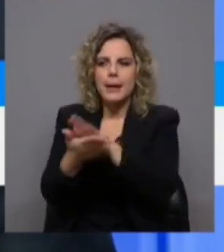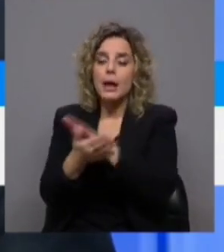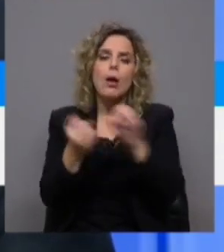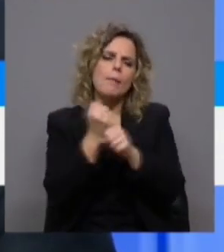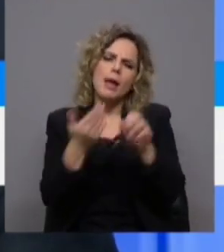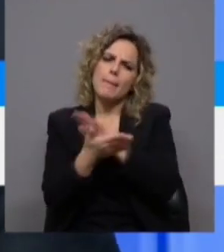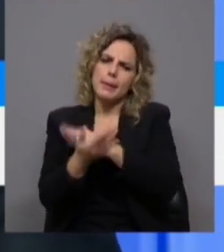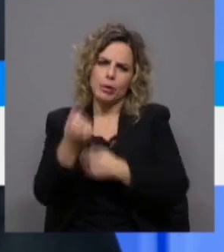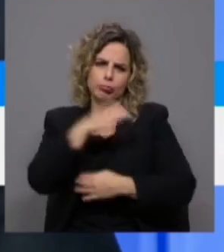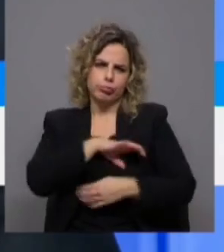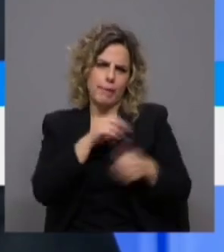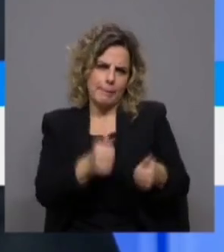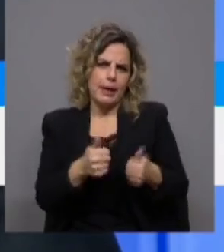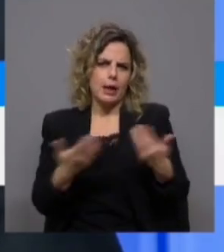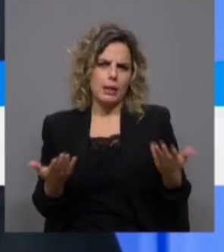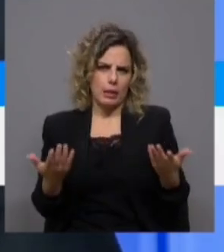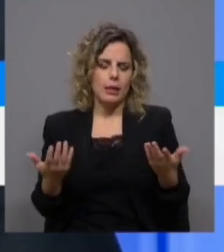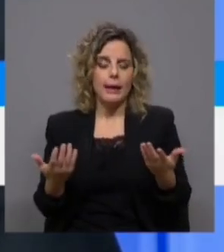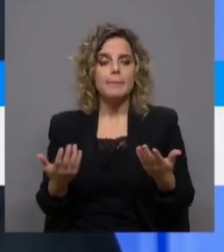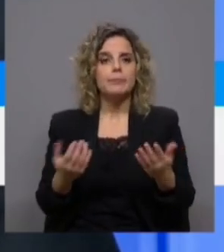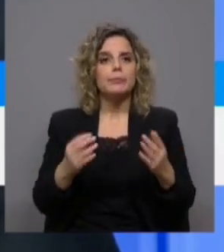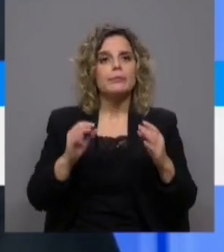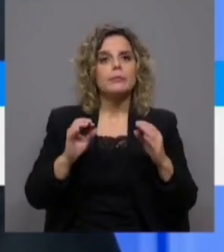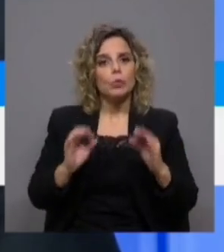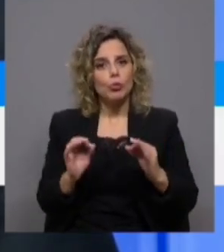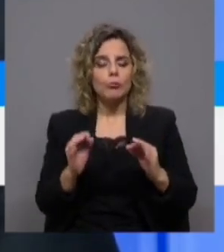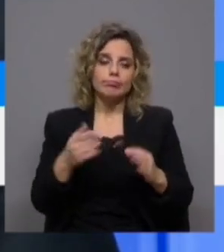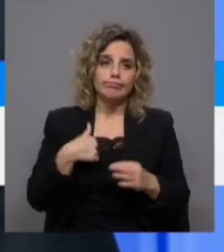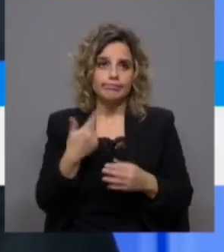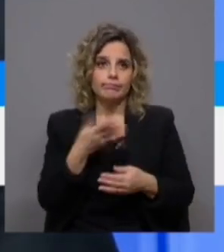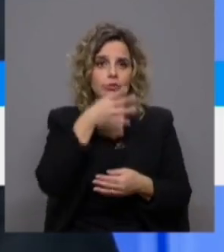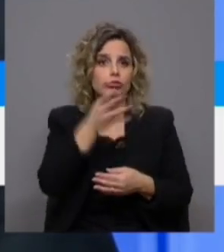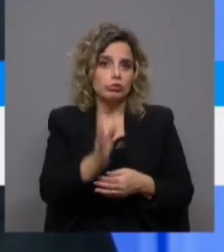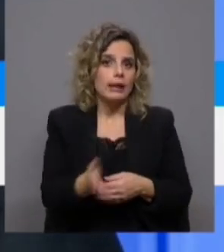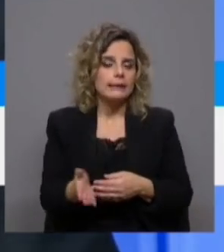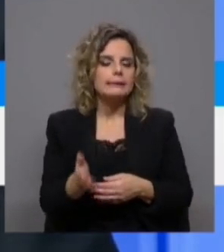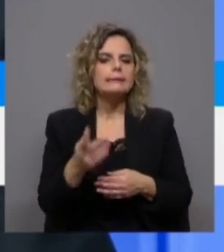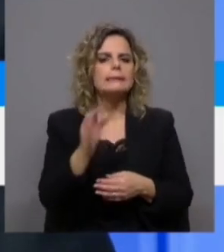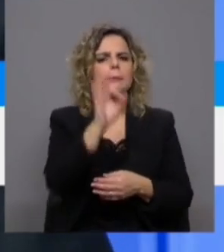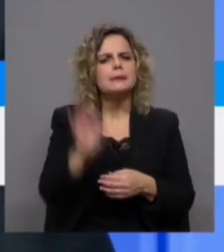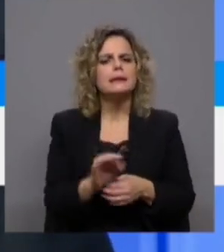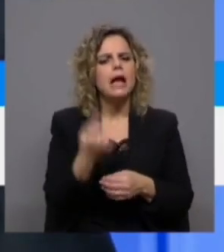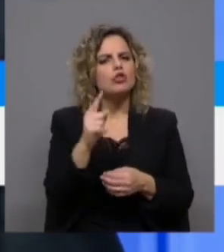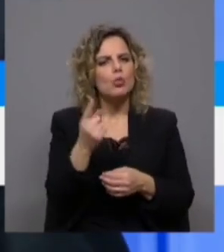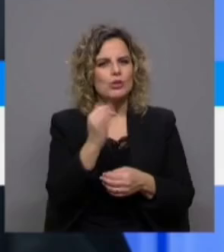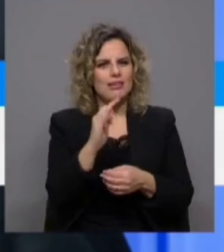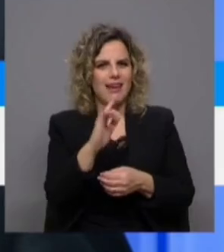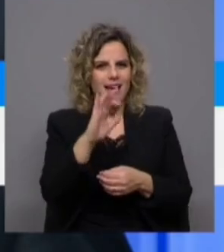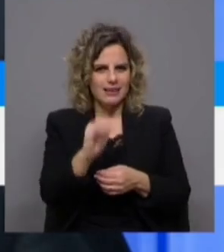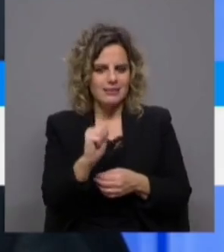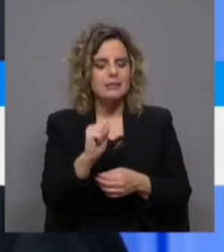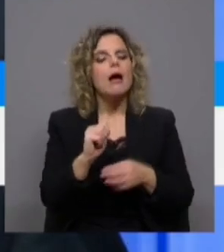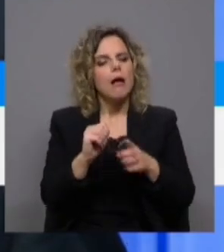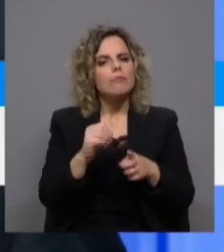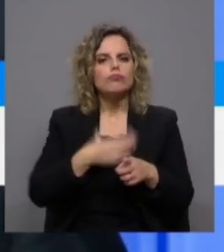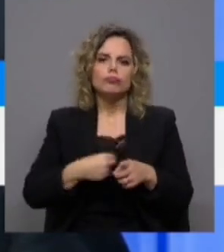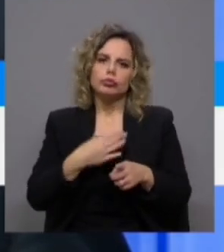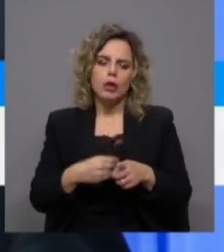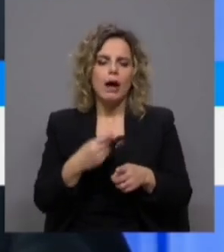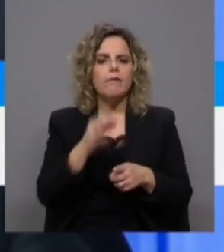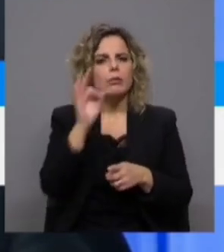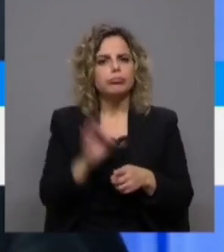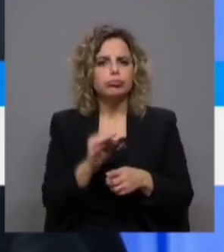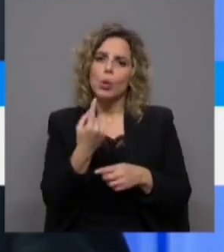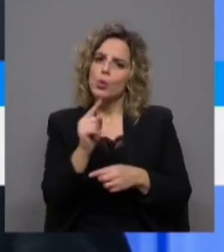efetivamente bem acomodado e portanto não já dissemos relativamente a Taxa única de IRS que gostaríamos que houvesse uma